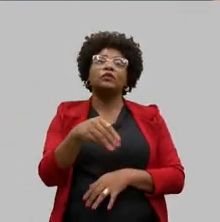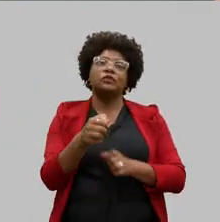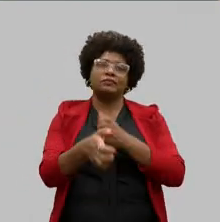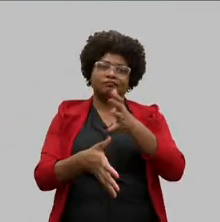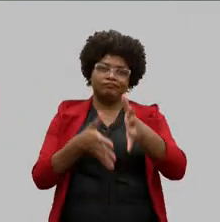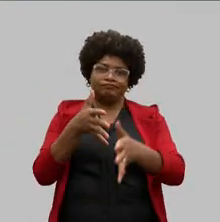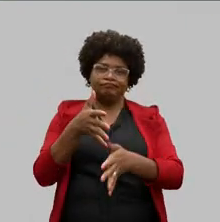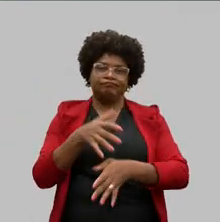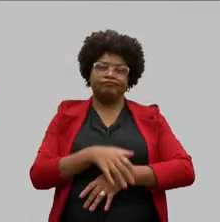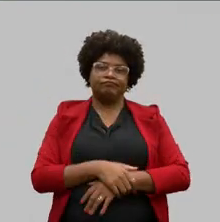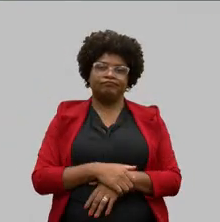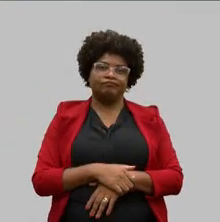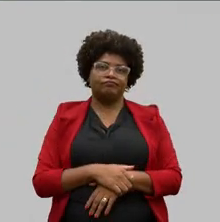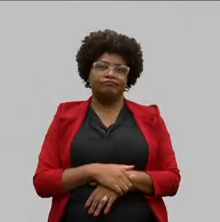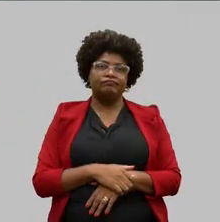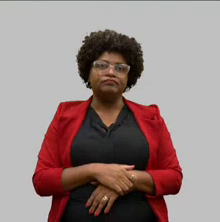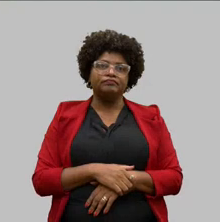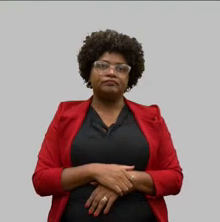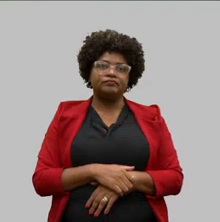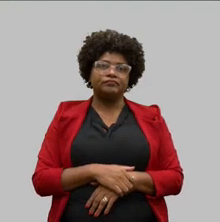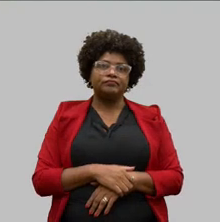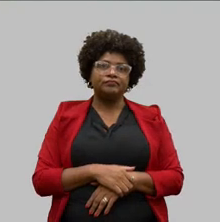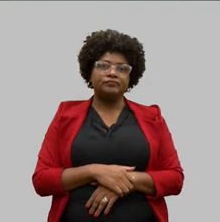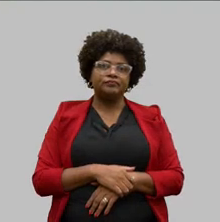Gelton delegado